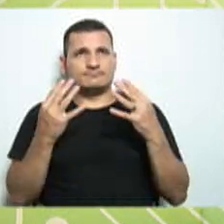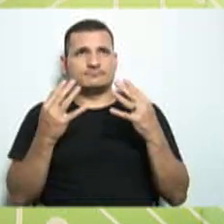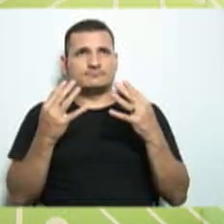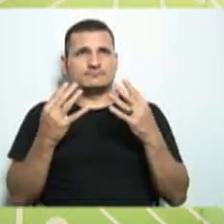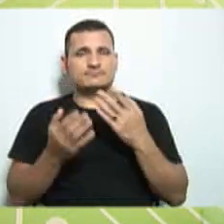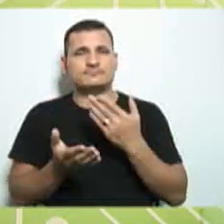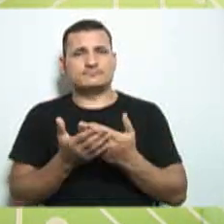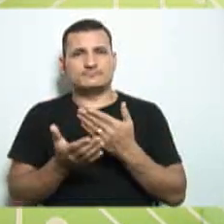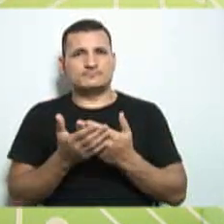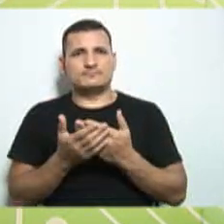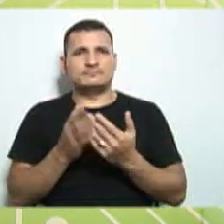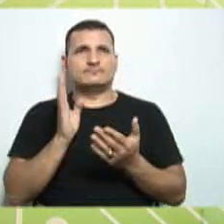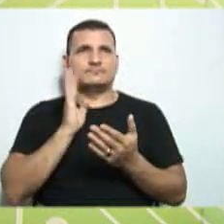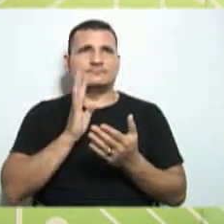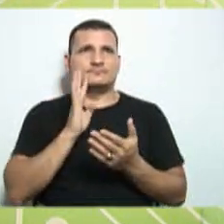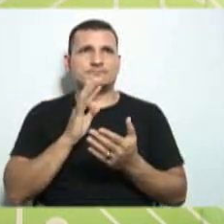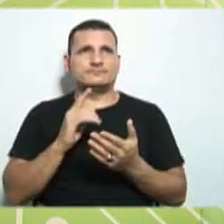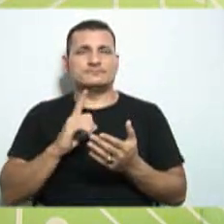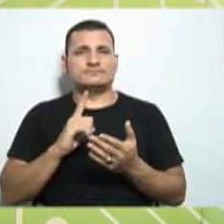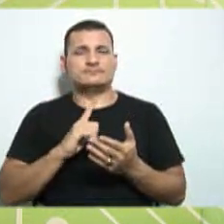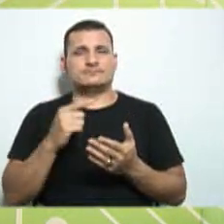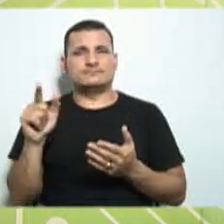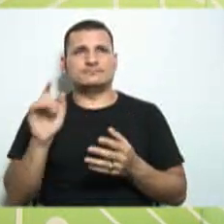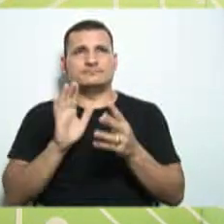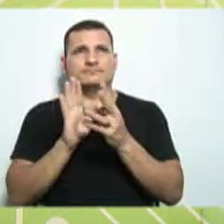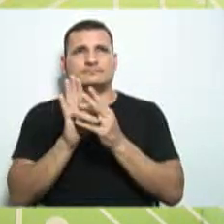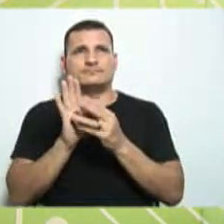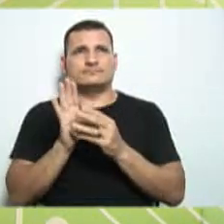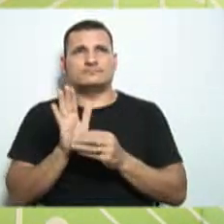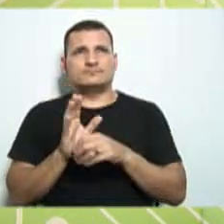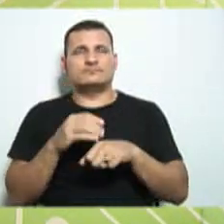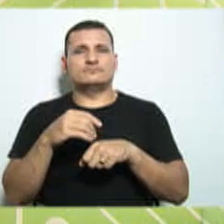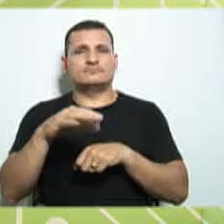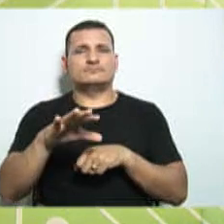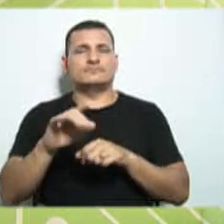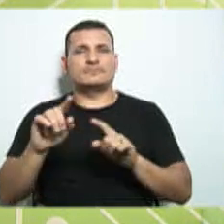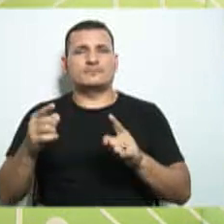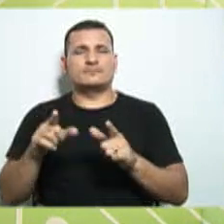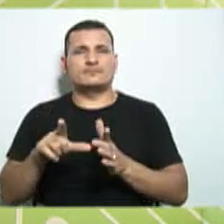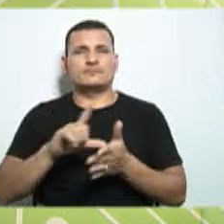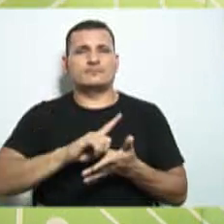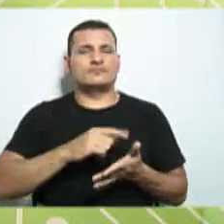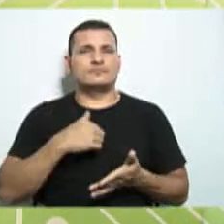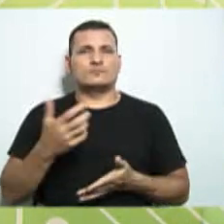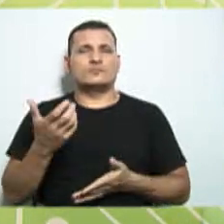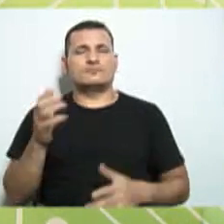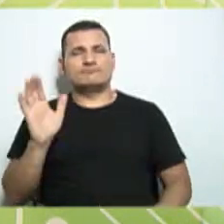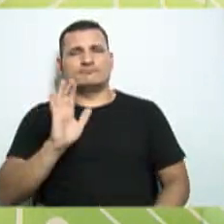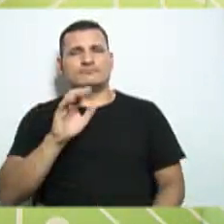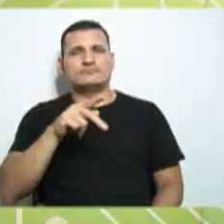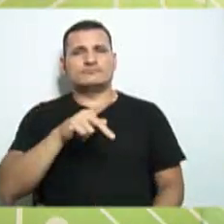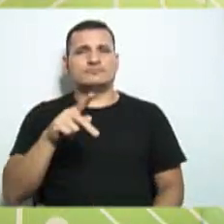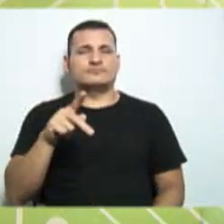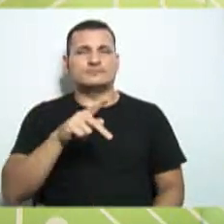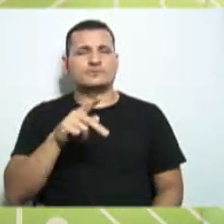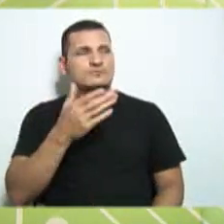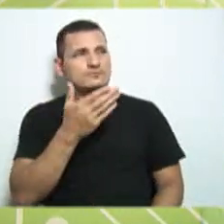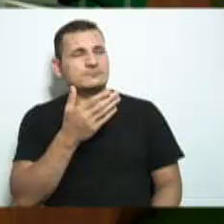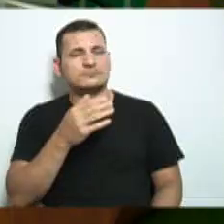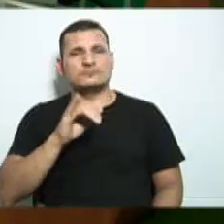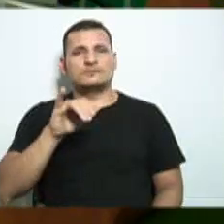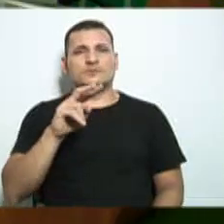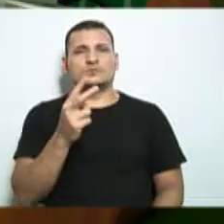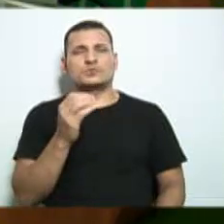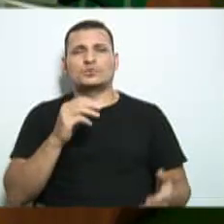essa aula está muito bacana, nós temos aqui outros conteúdos para te passar, mas antes disso eu quero dar um alô aqui, professor John. Como é que está a interação